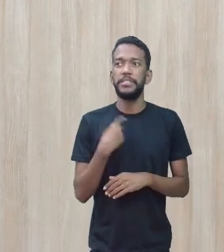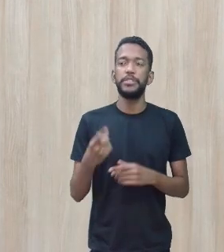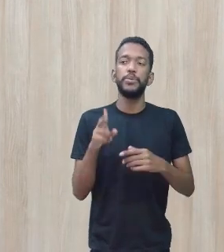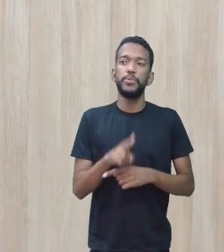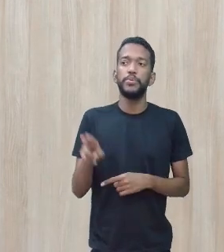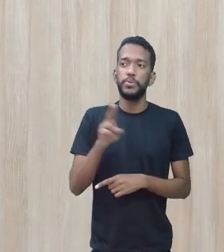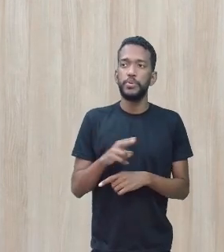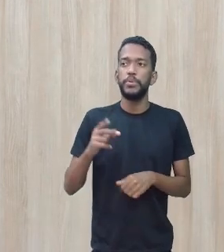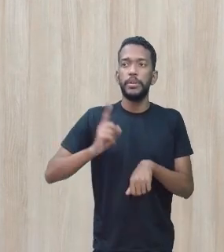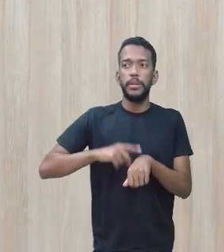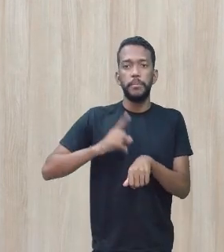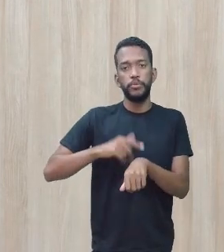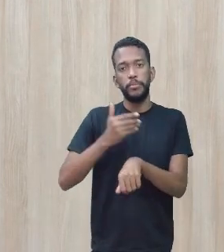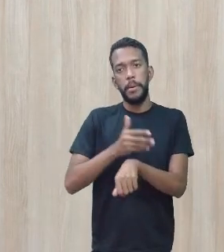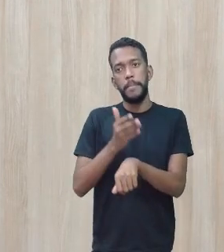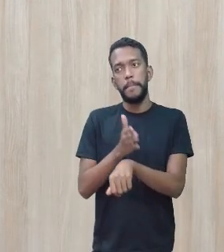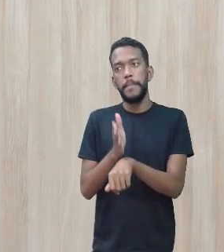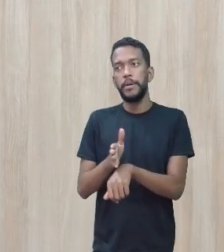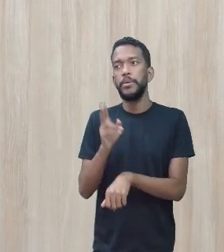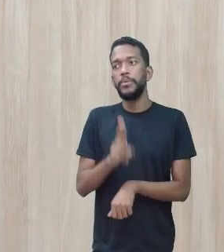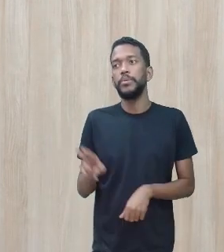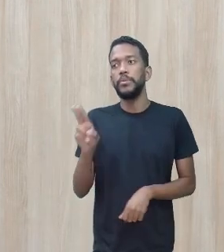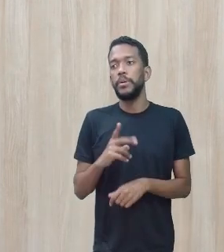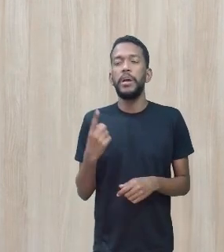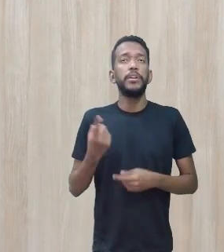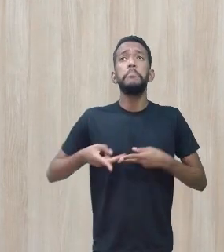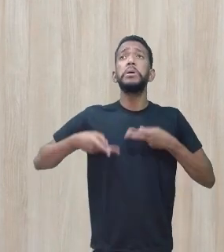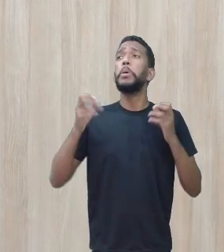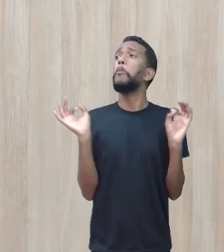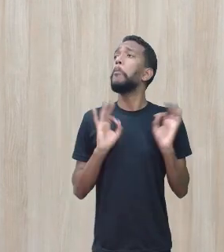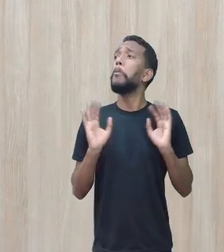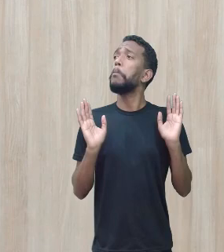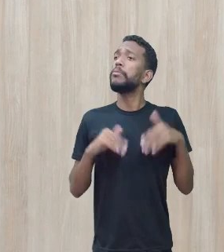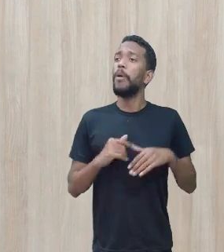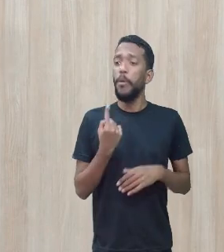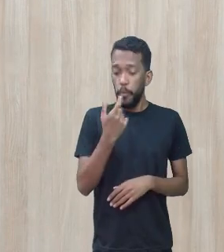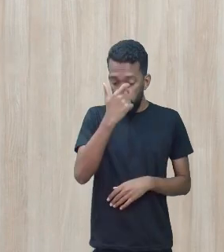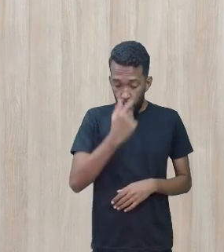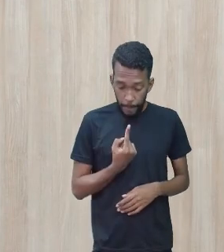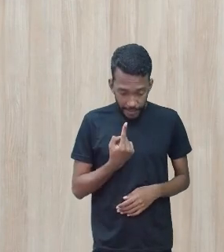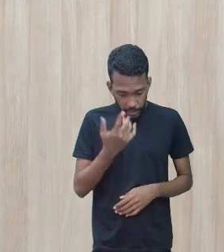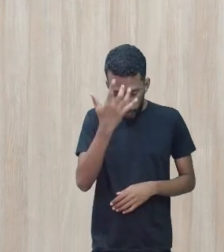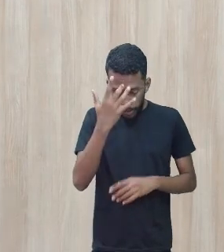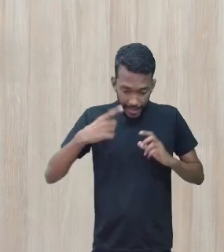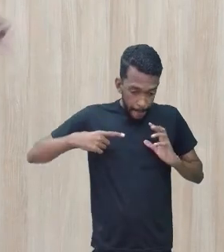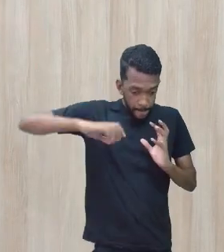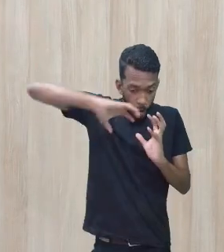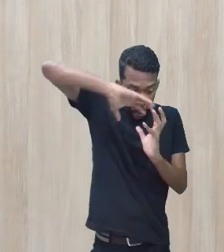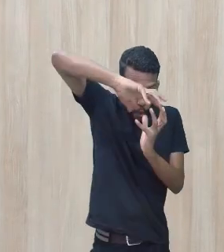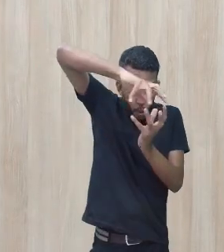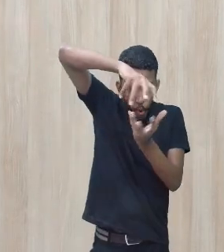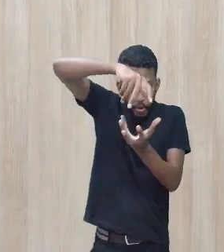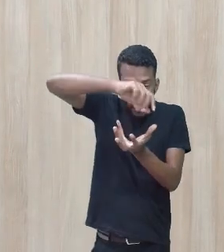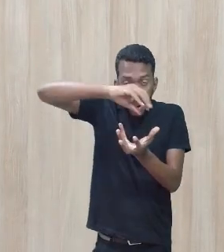o tempo todo esses recursos e a gente não se dá conta que a gente é uma pessoinha dentro de várias pessoas.